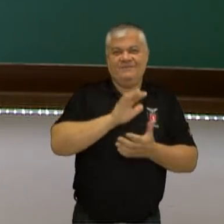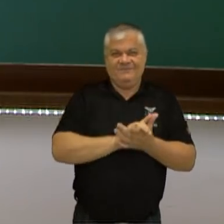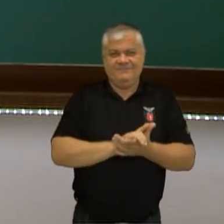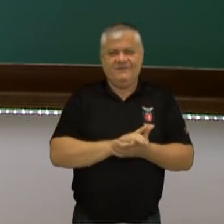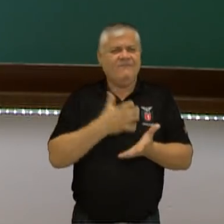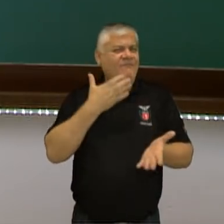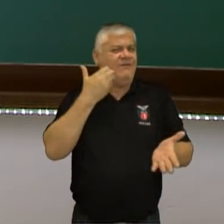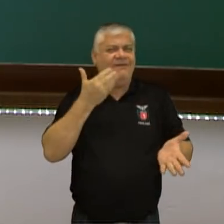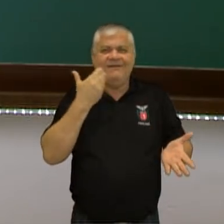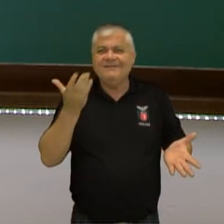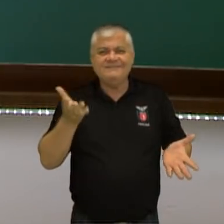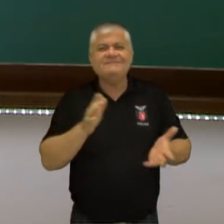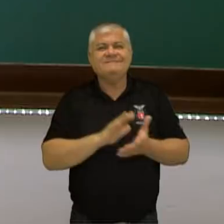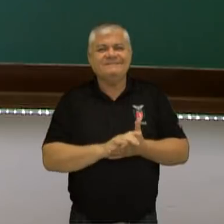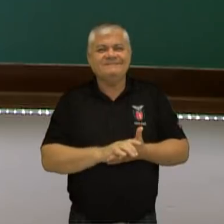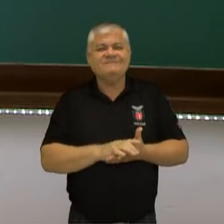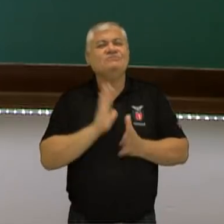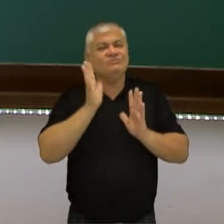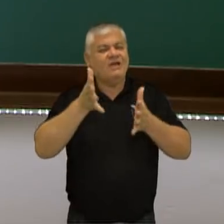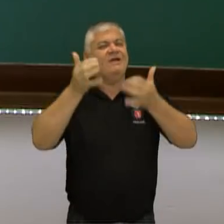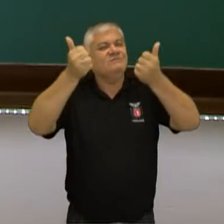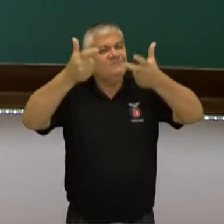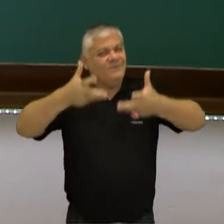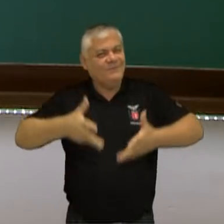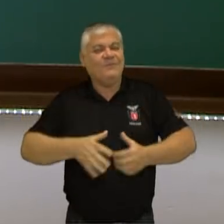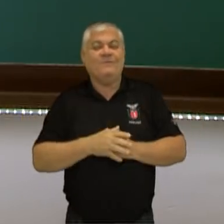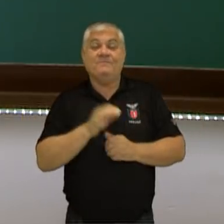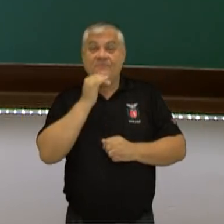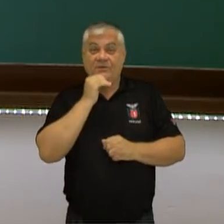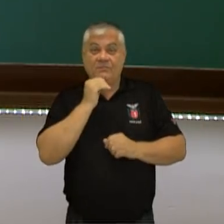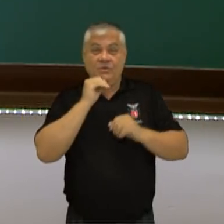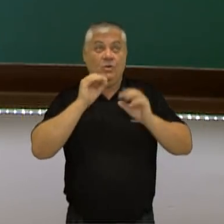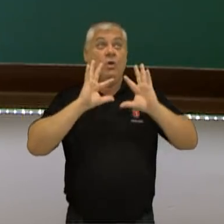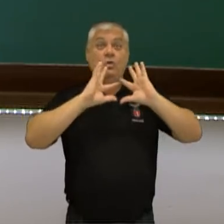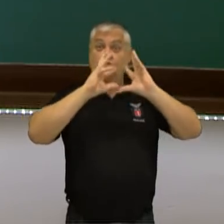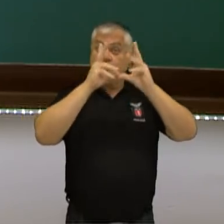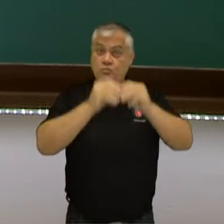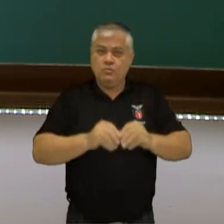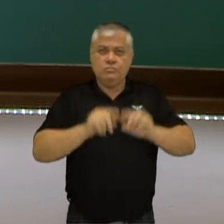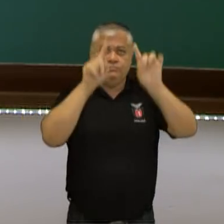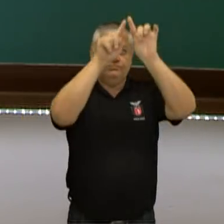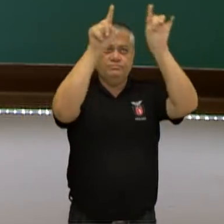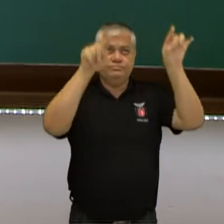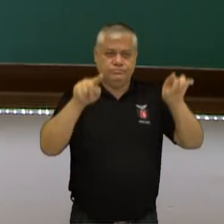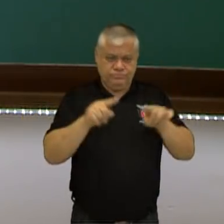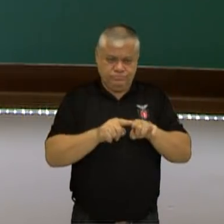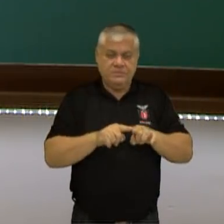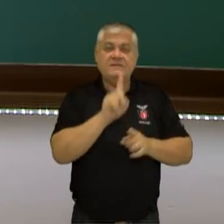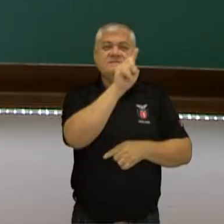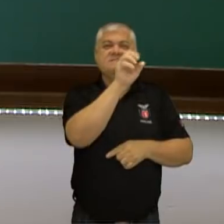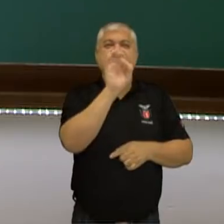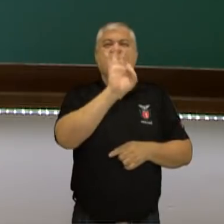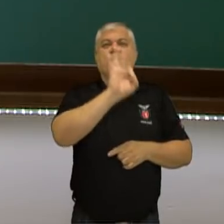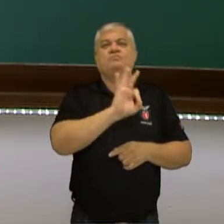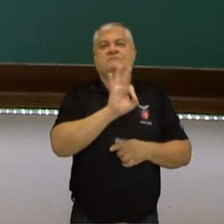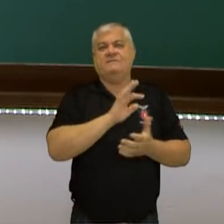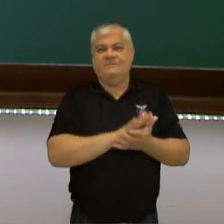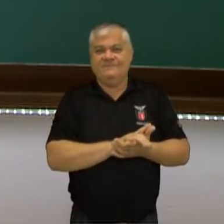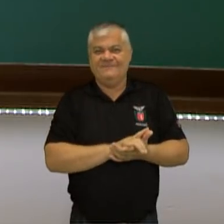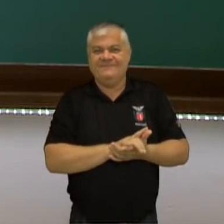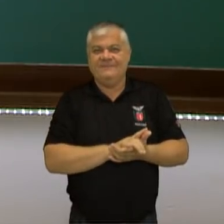Bem fácil, né? É aquilo que já foi dito antes. Se a figura está dividida em 100 partes, é muito fácil você obter a